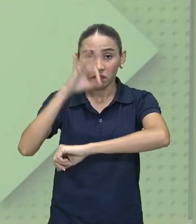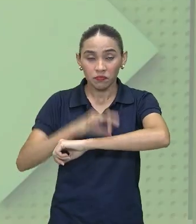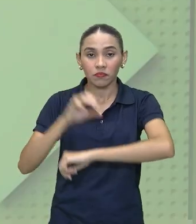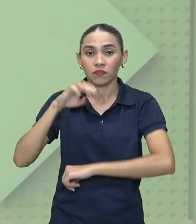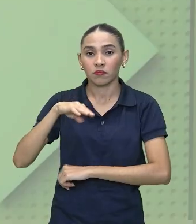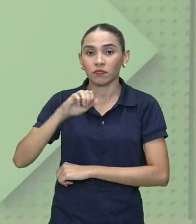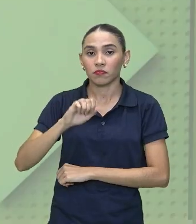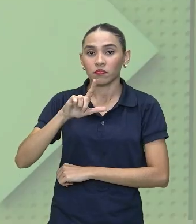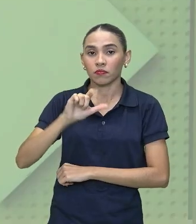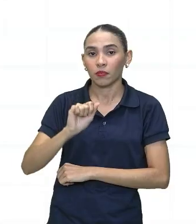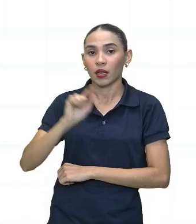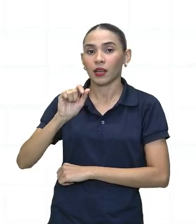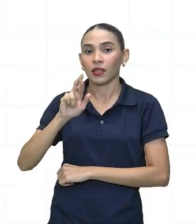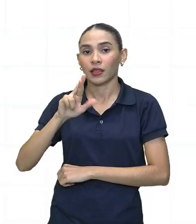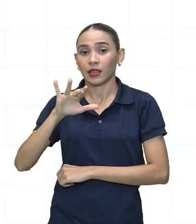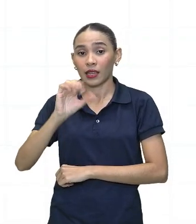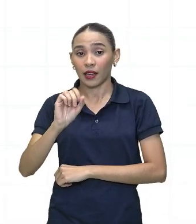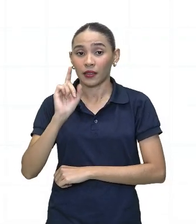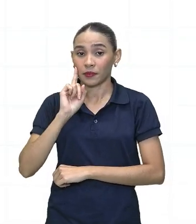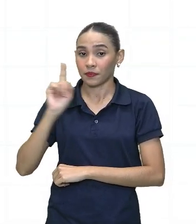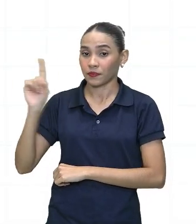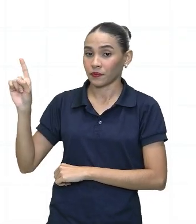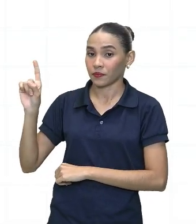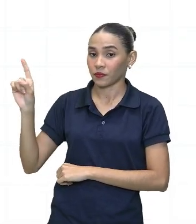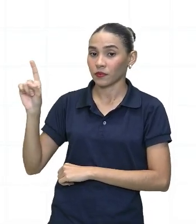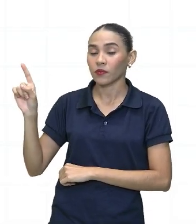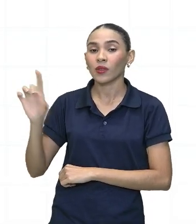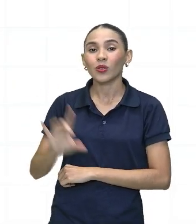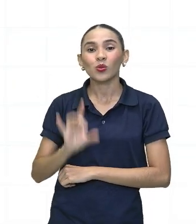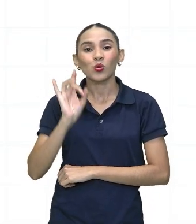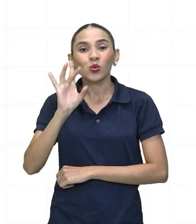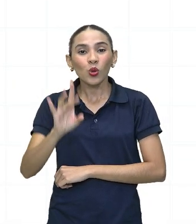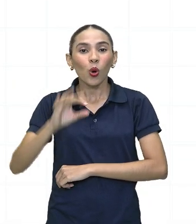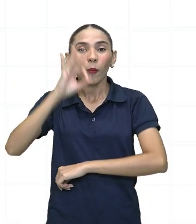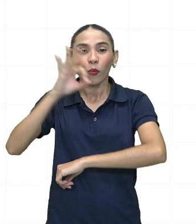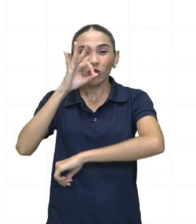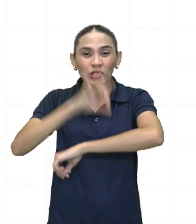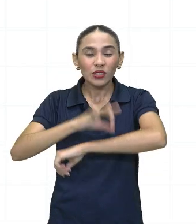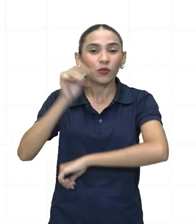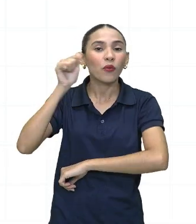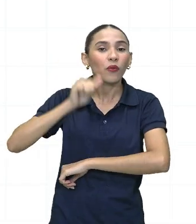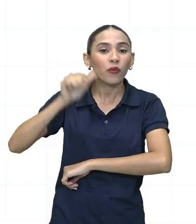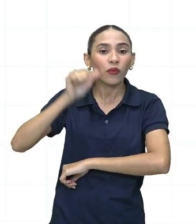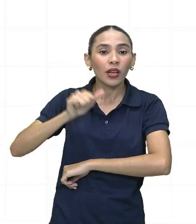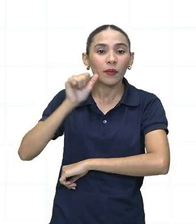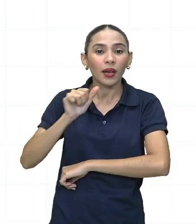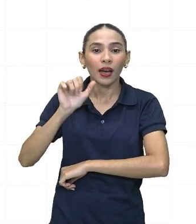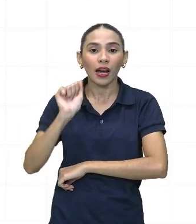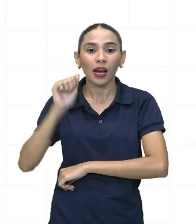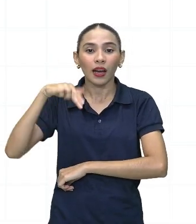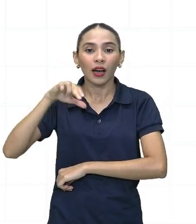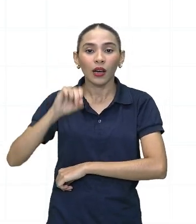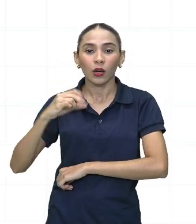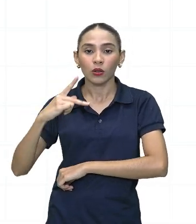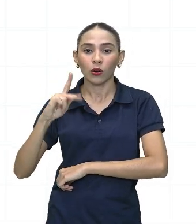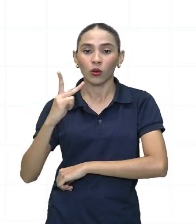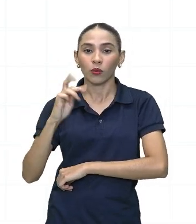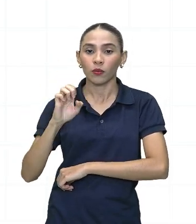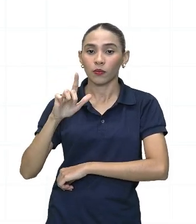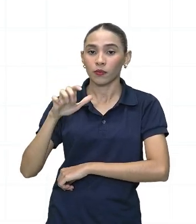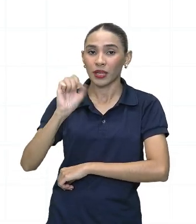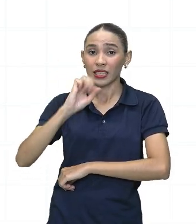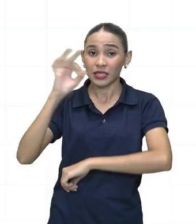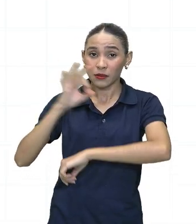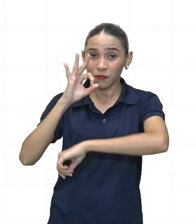a gente pode observar na nossa cartela, apenas a fêmea do mosquito Anopheles pica o ser humano.